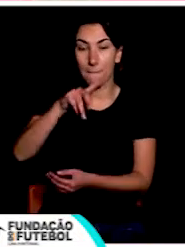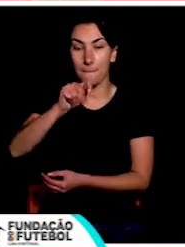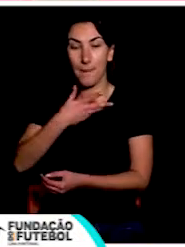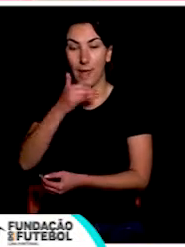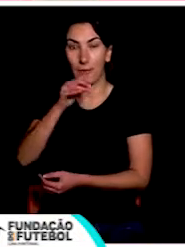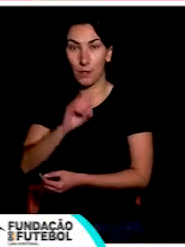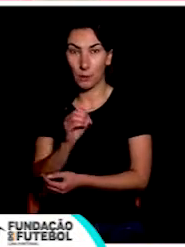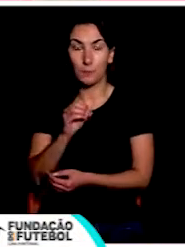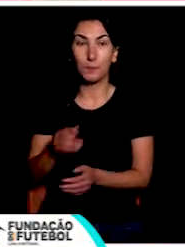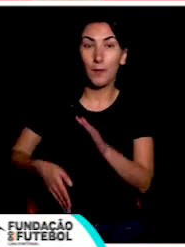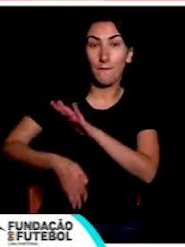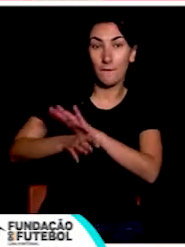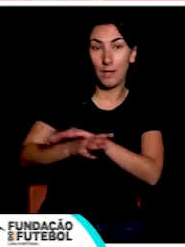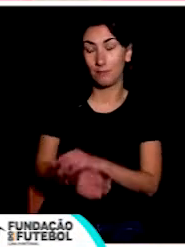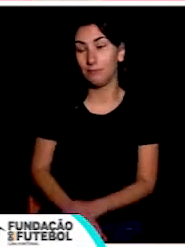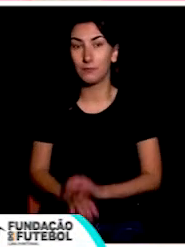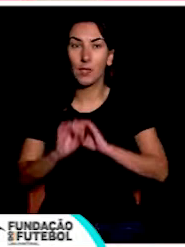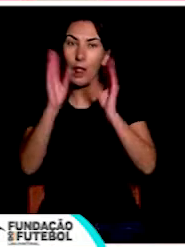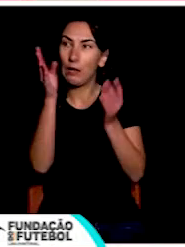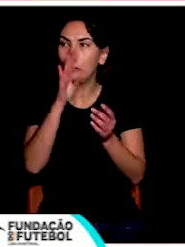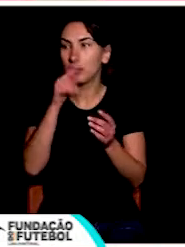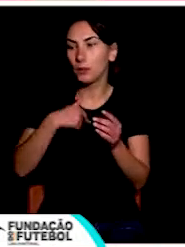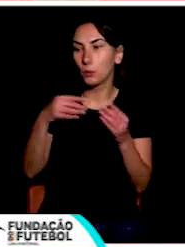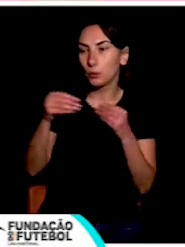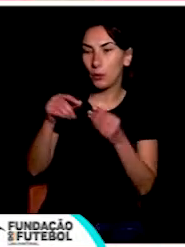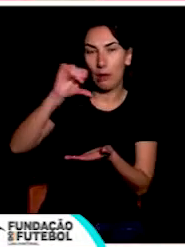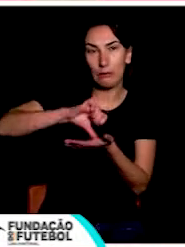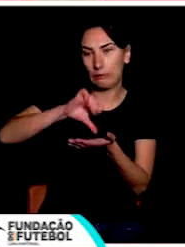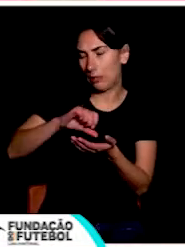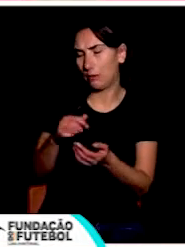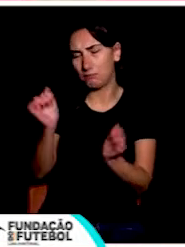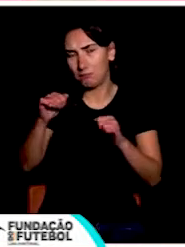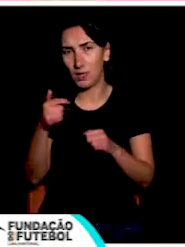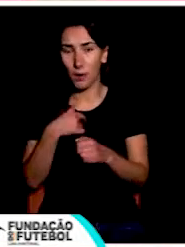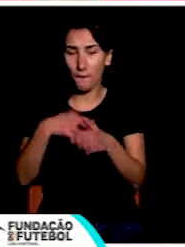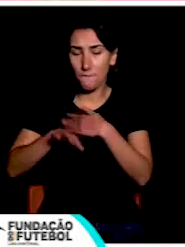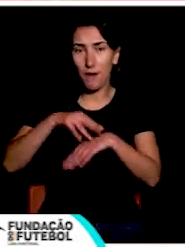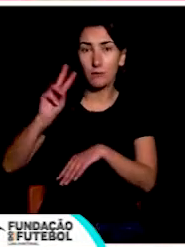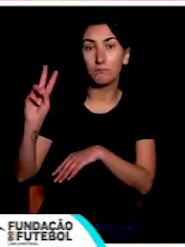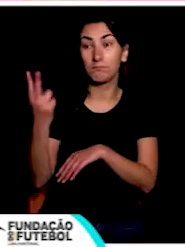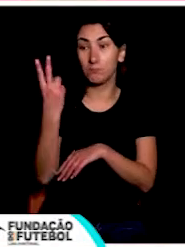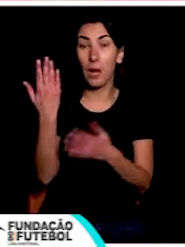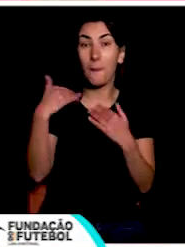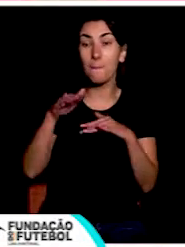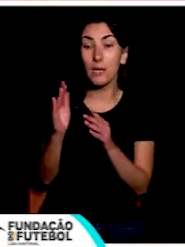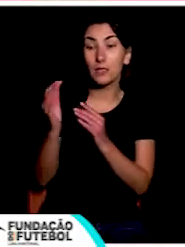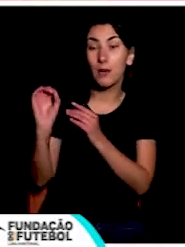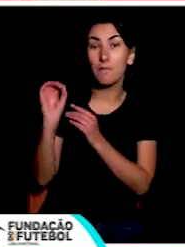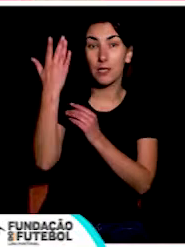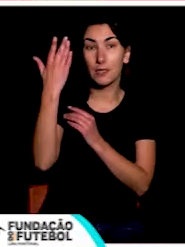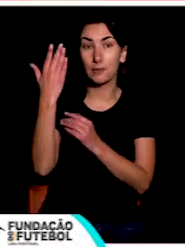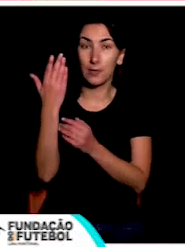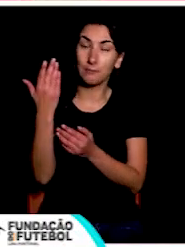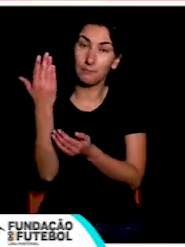toda a médio defensivo, sempre médio. Pá, se tiver que jogar a central também jogo, faço as duas posições, mas a minha posição de origem, por